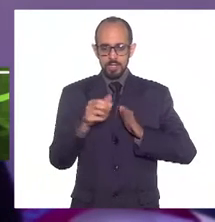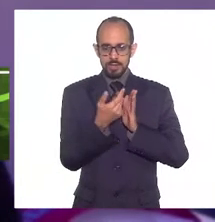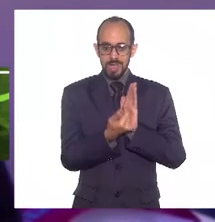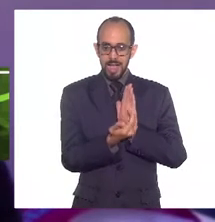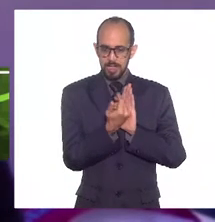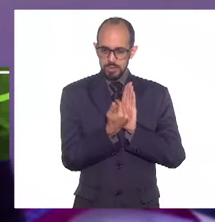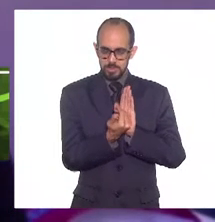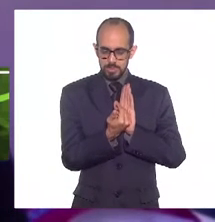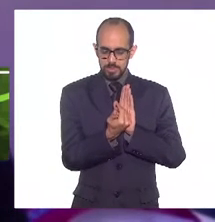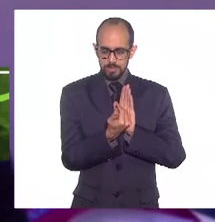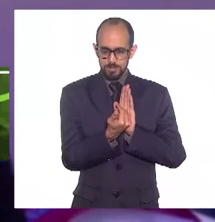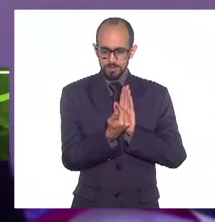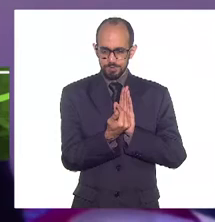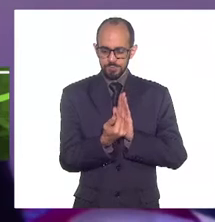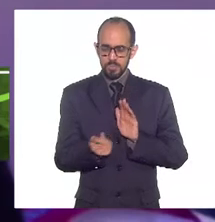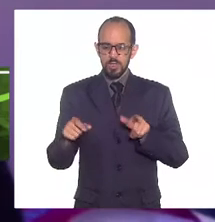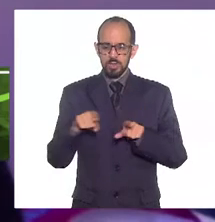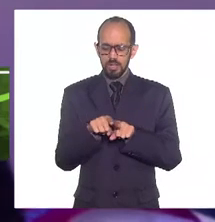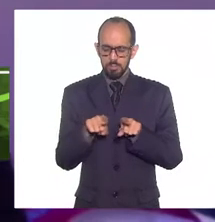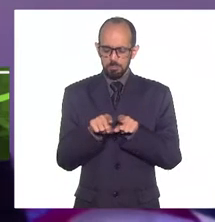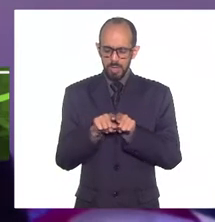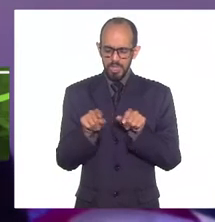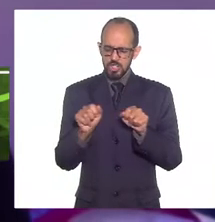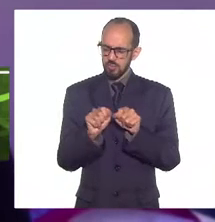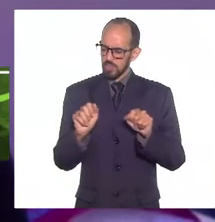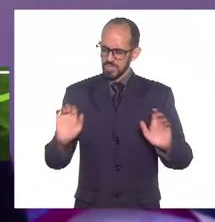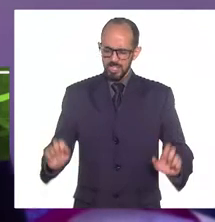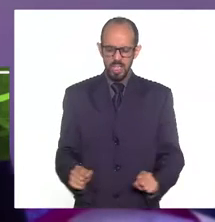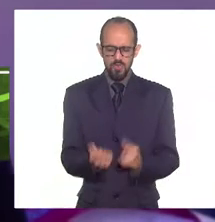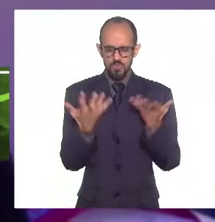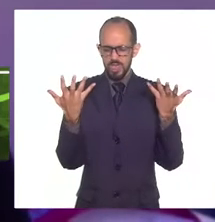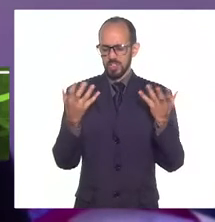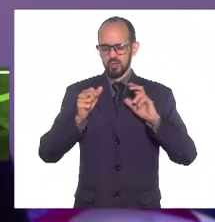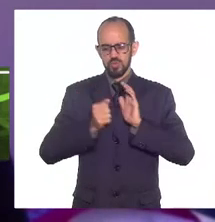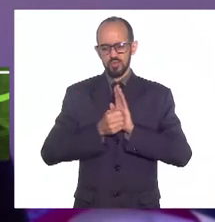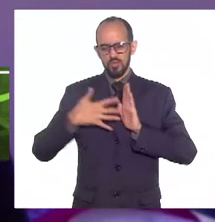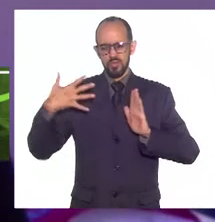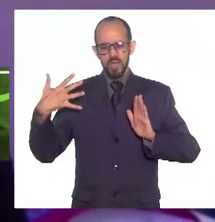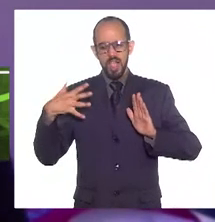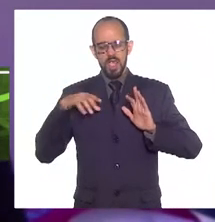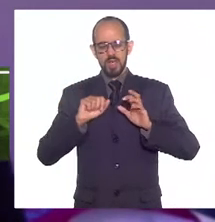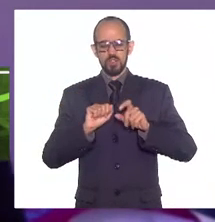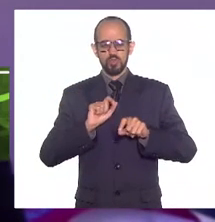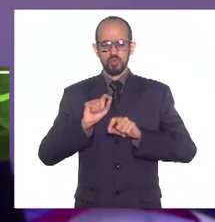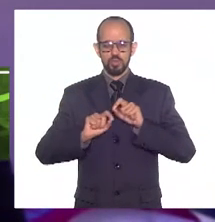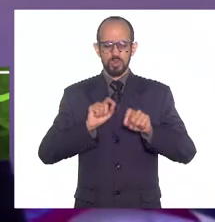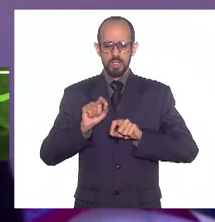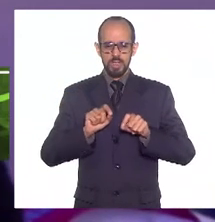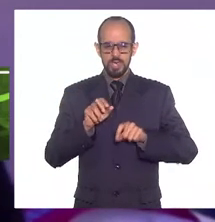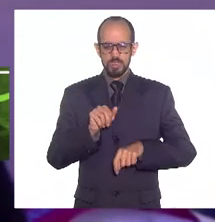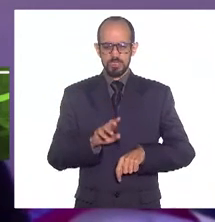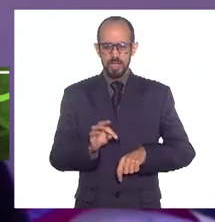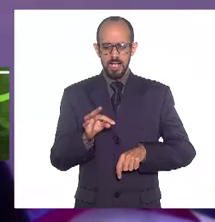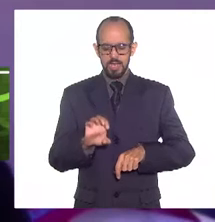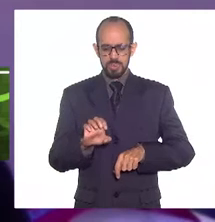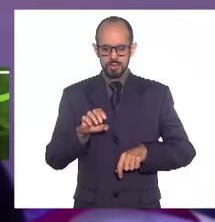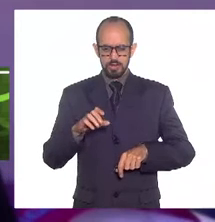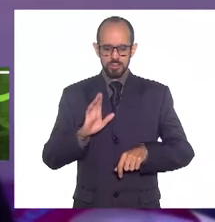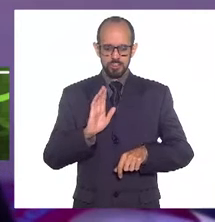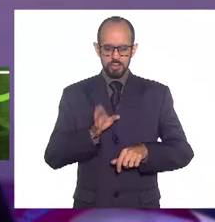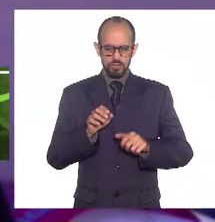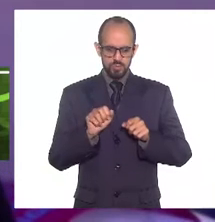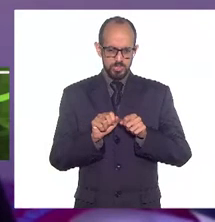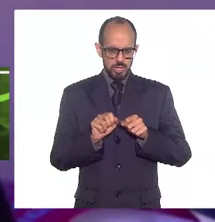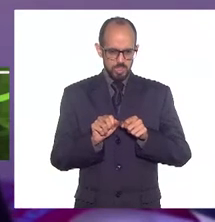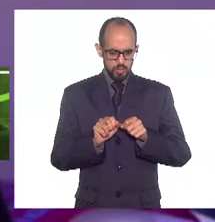alguns dos maiores eventos que as artes visuais brasileiras já tiveram como